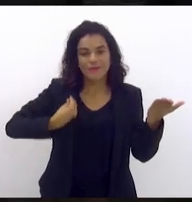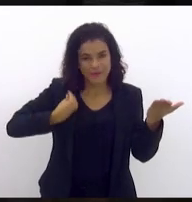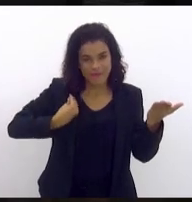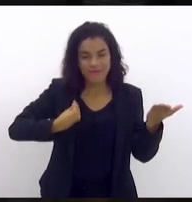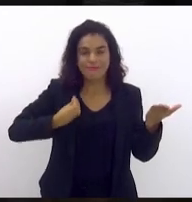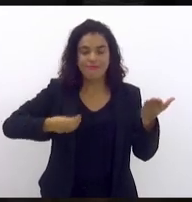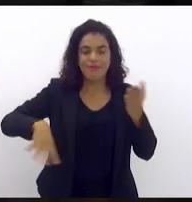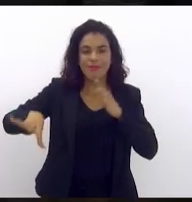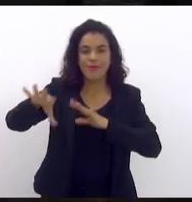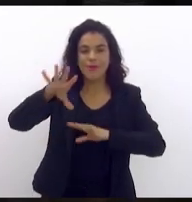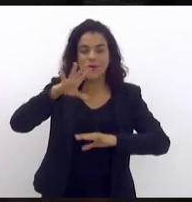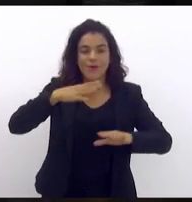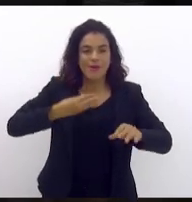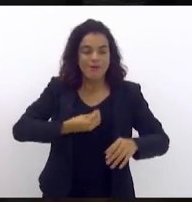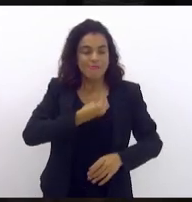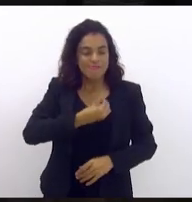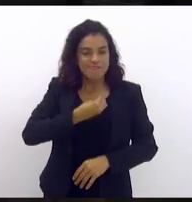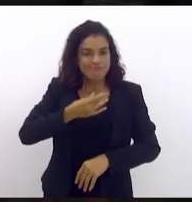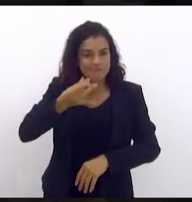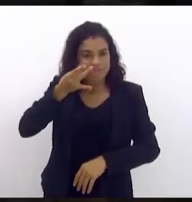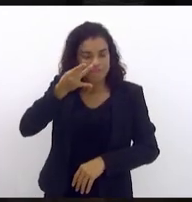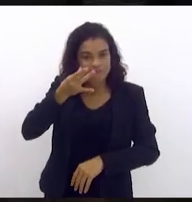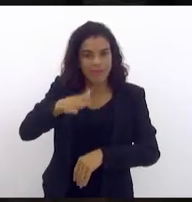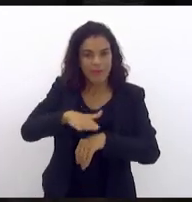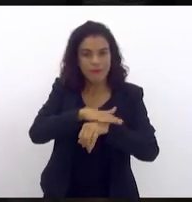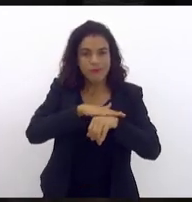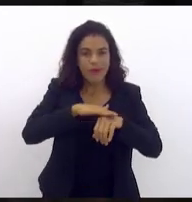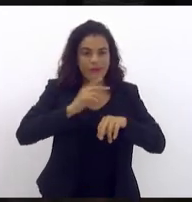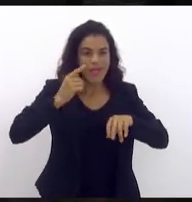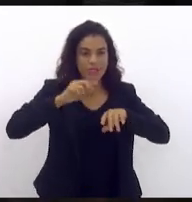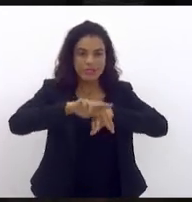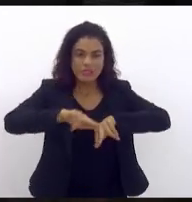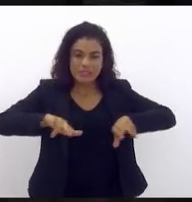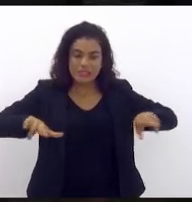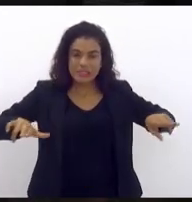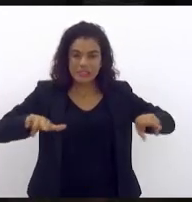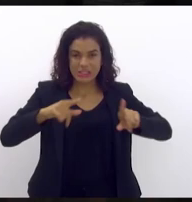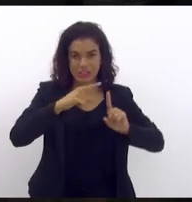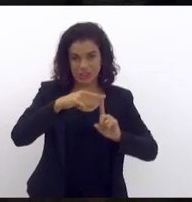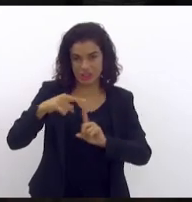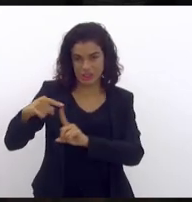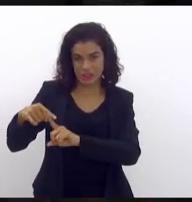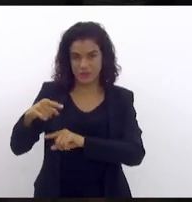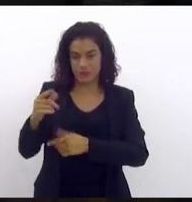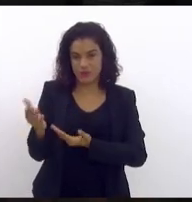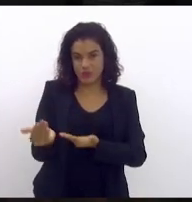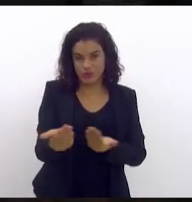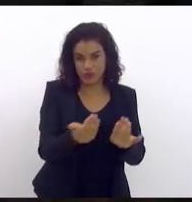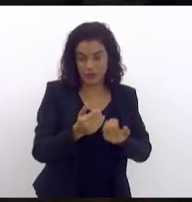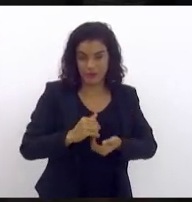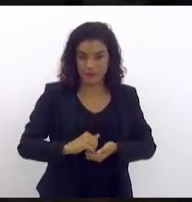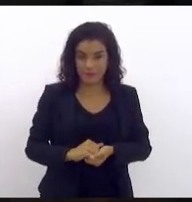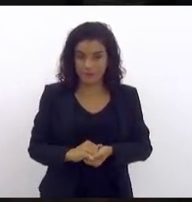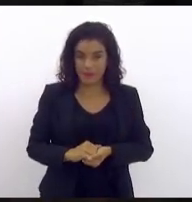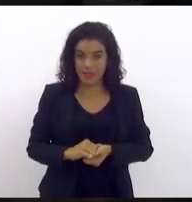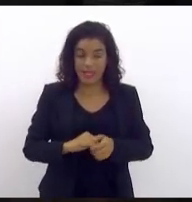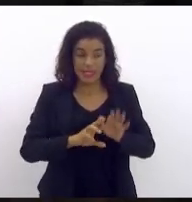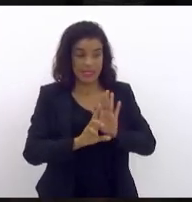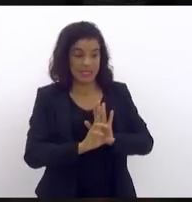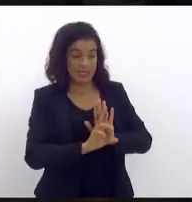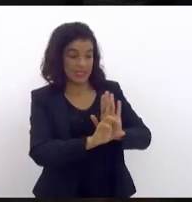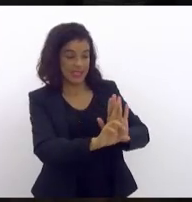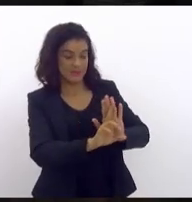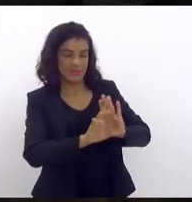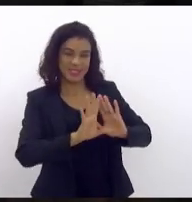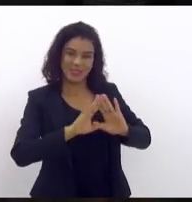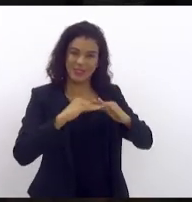respiram as reais adversidades do jovem Fluminense no seu dia a dia seja das representações